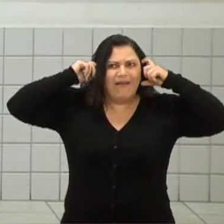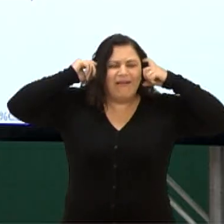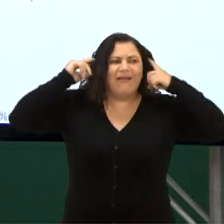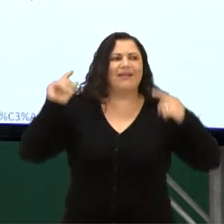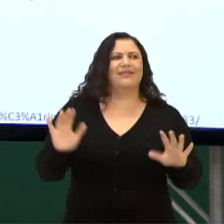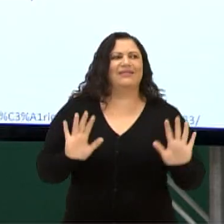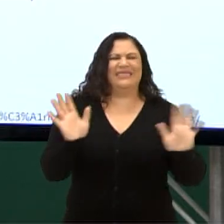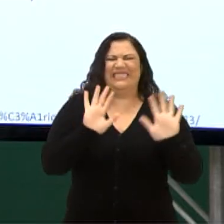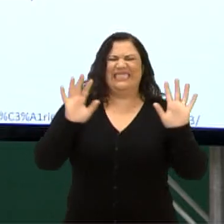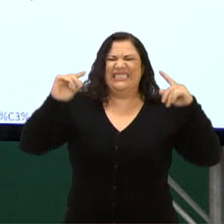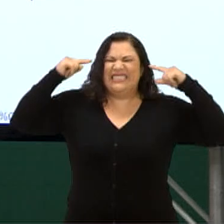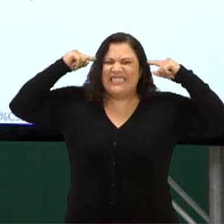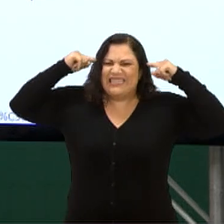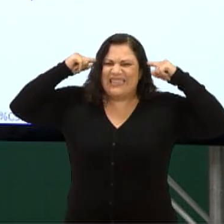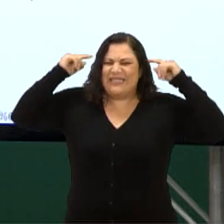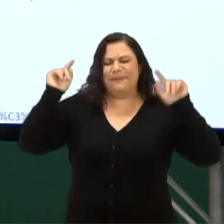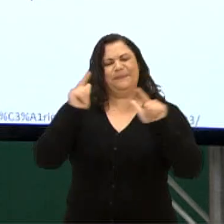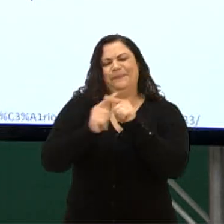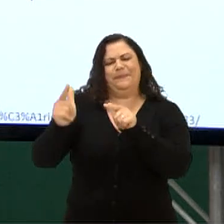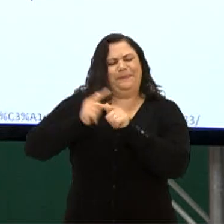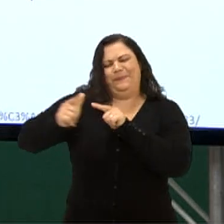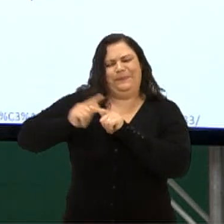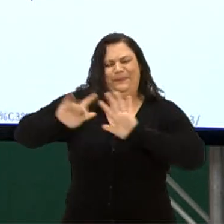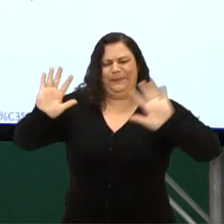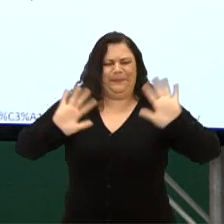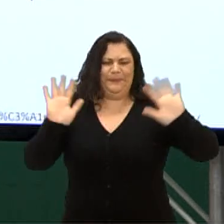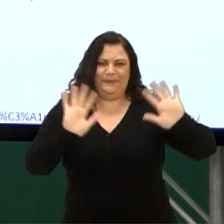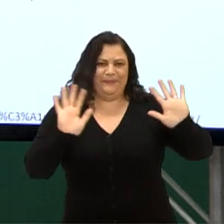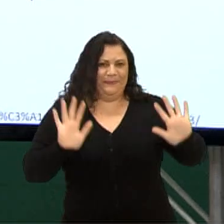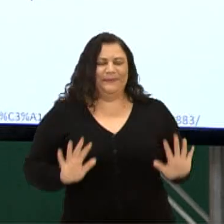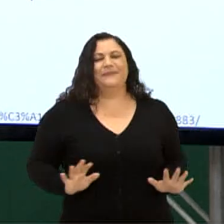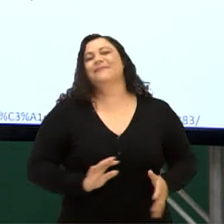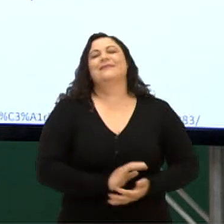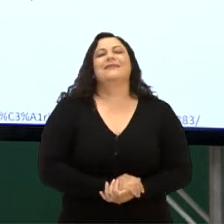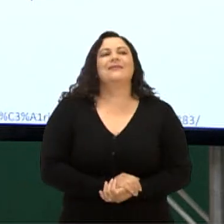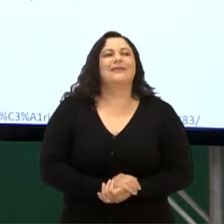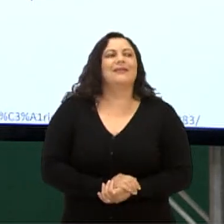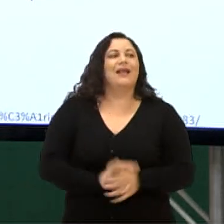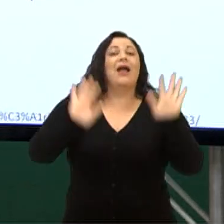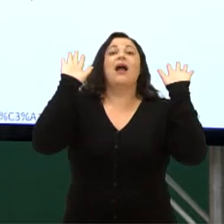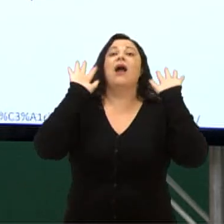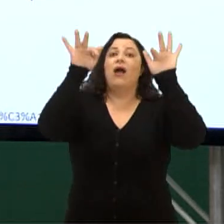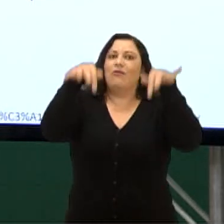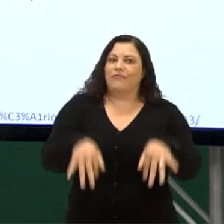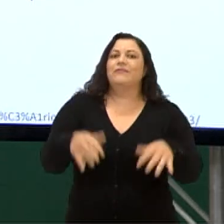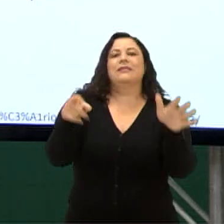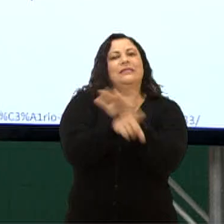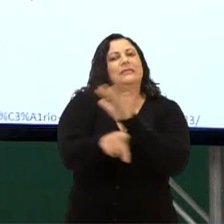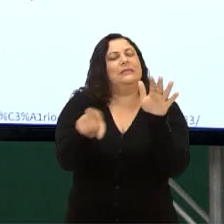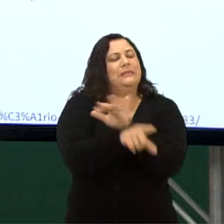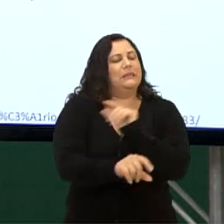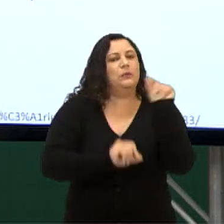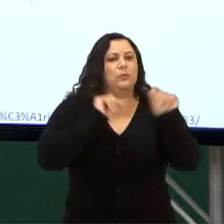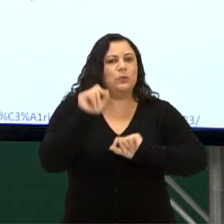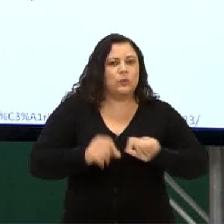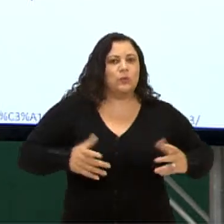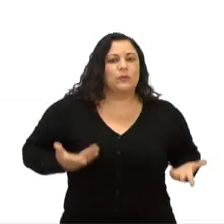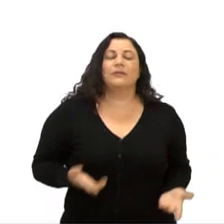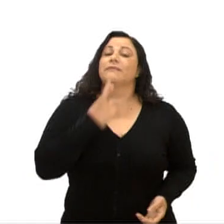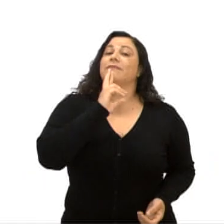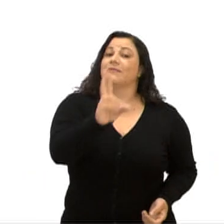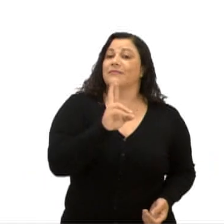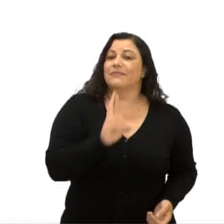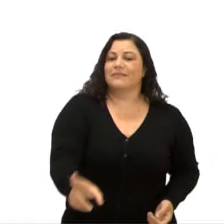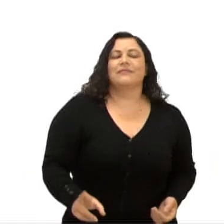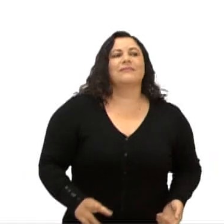uma dobradinha, né? Mas na parte estética, né? Dá uma dobradinha. Encerrado o nosso quiz e a gente já vai ver as